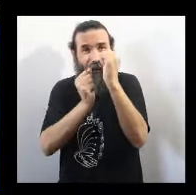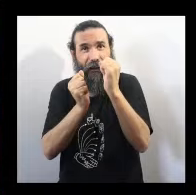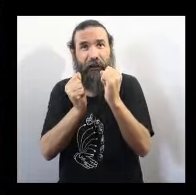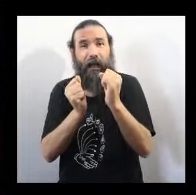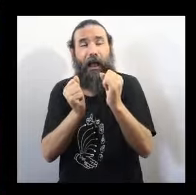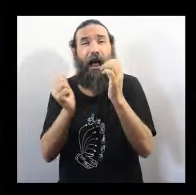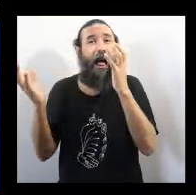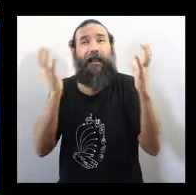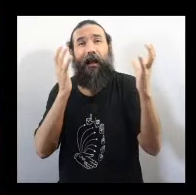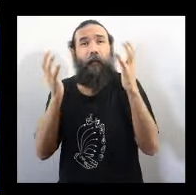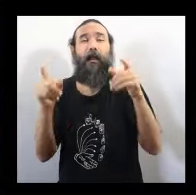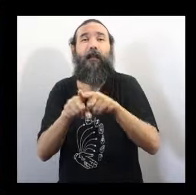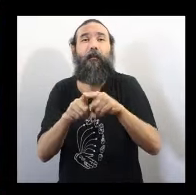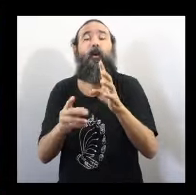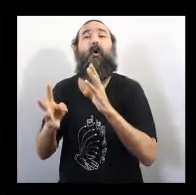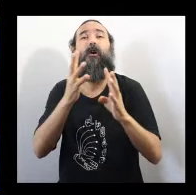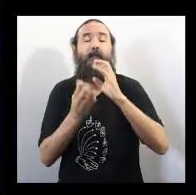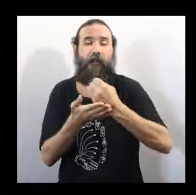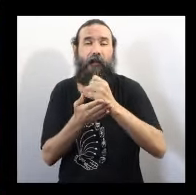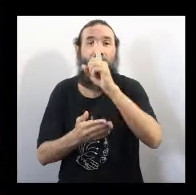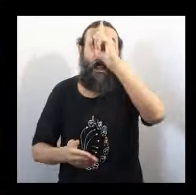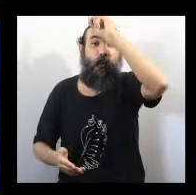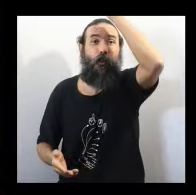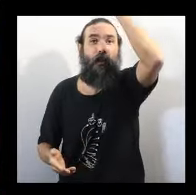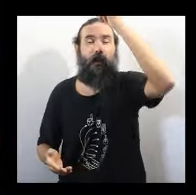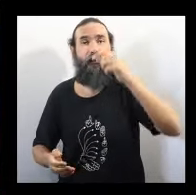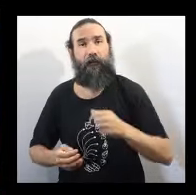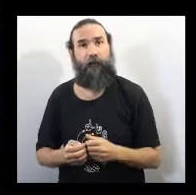o afeta o saber nativo ea cura natural